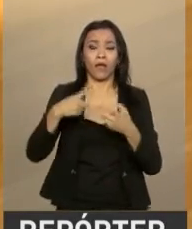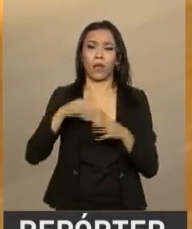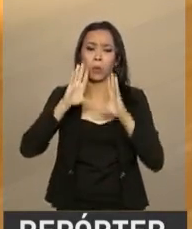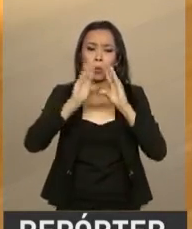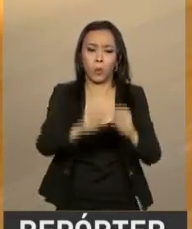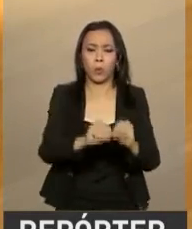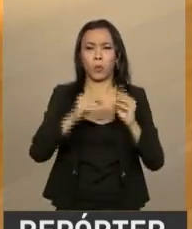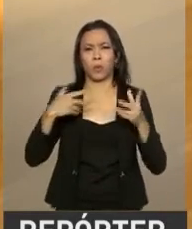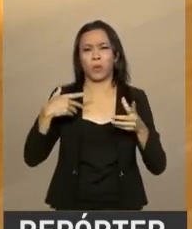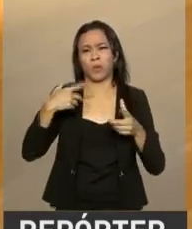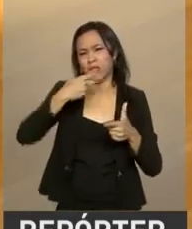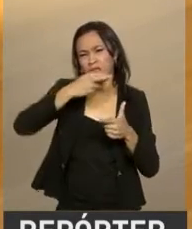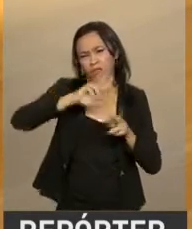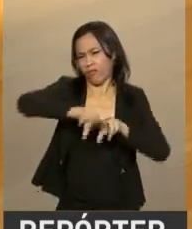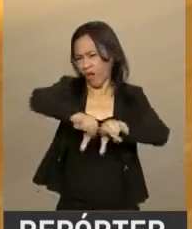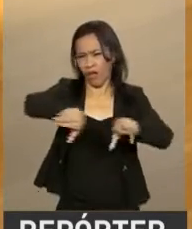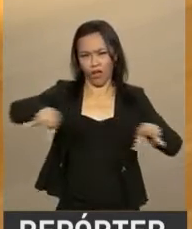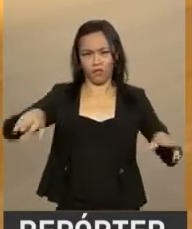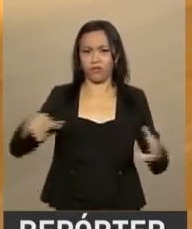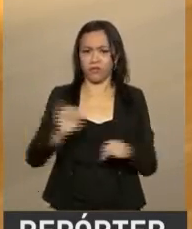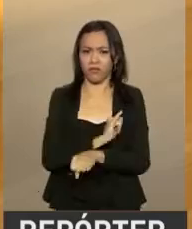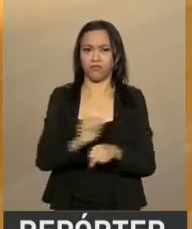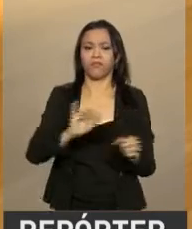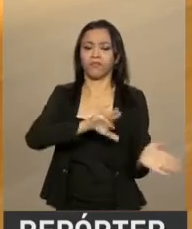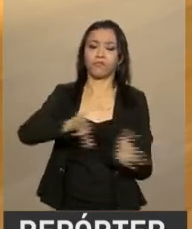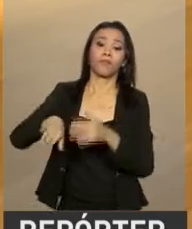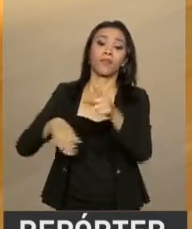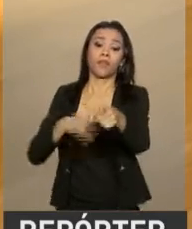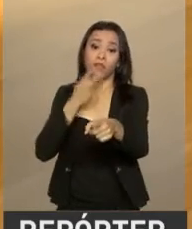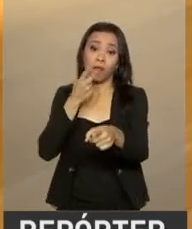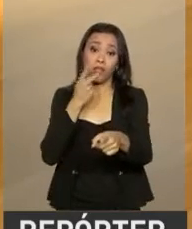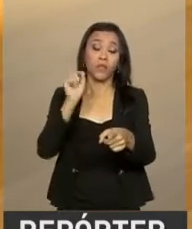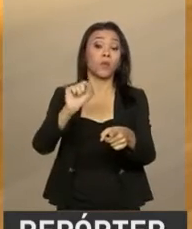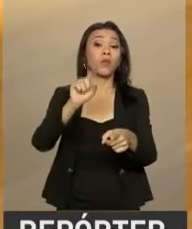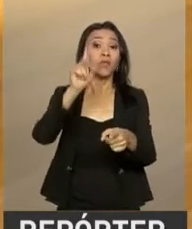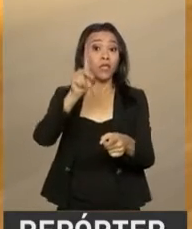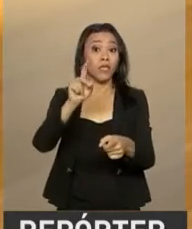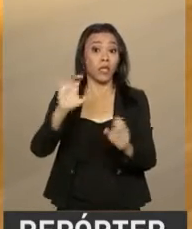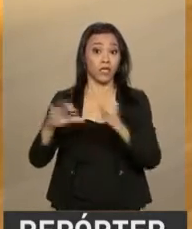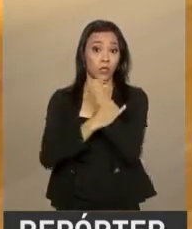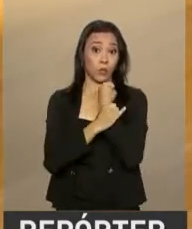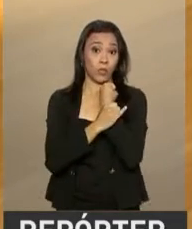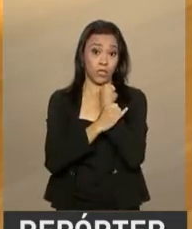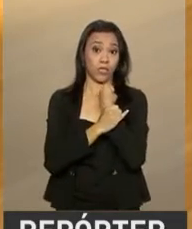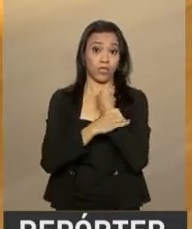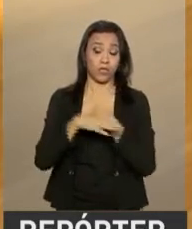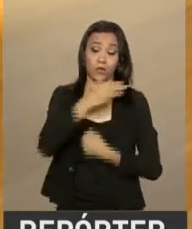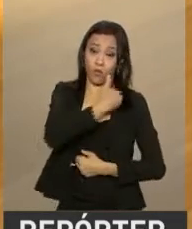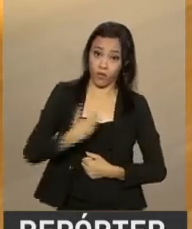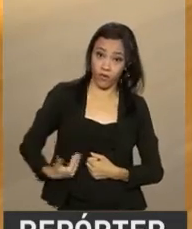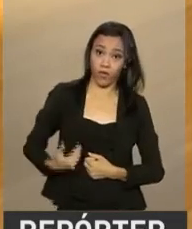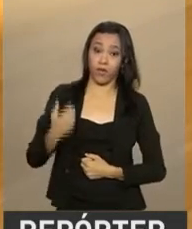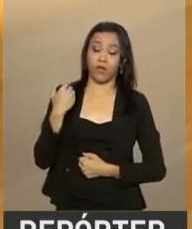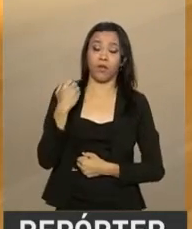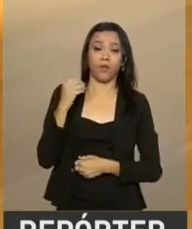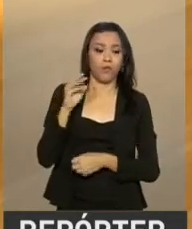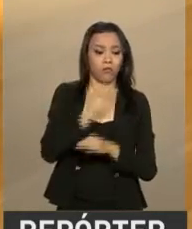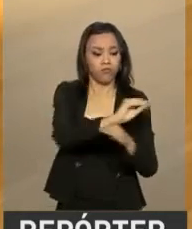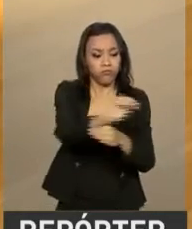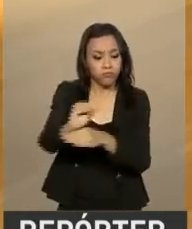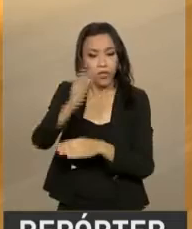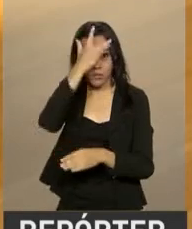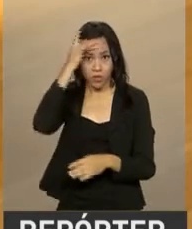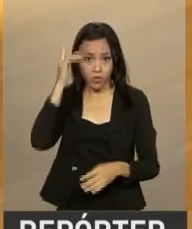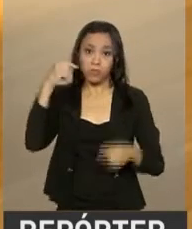e extremismo. As preocupações legítimas dos governos com a segurança de seus cidadãos devem estar em